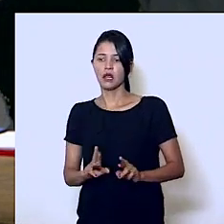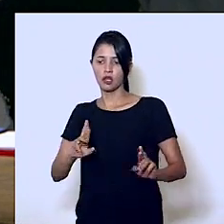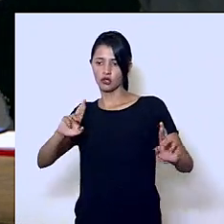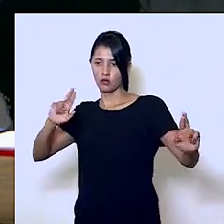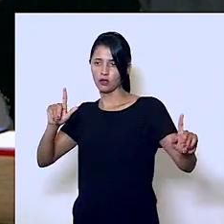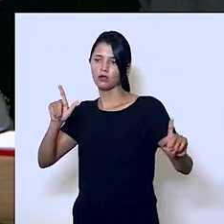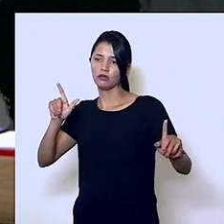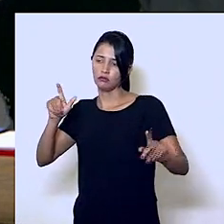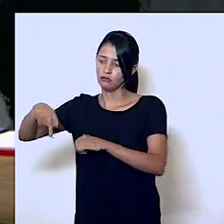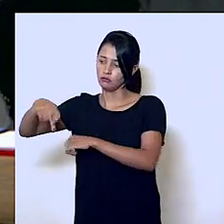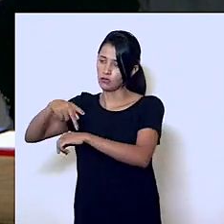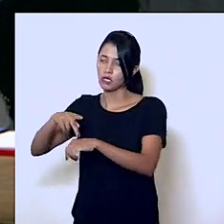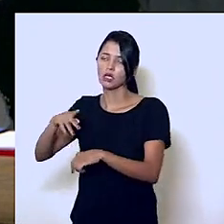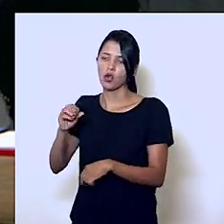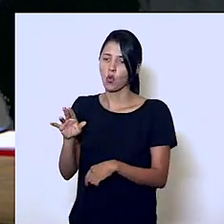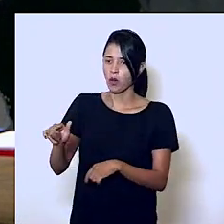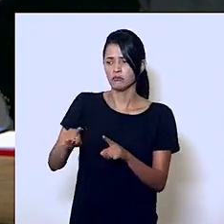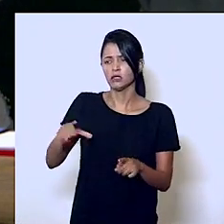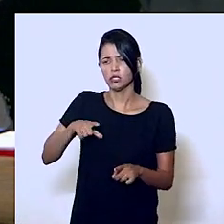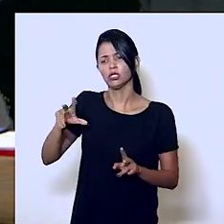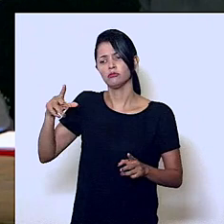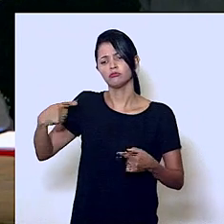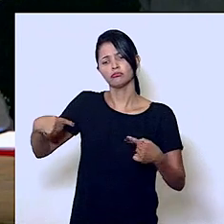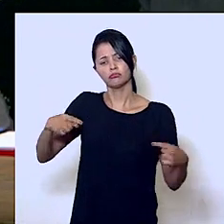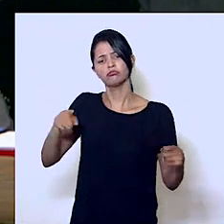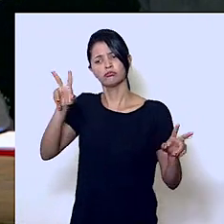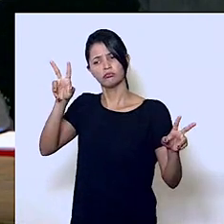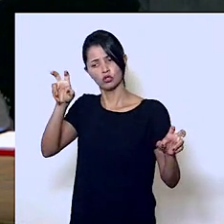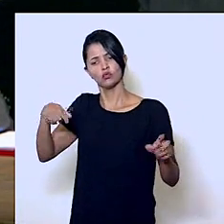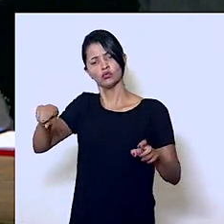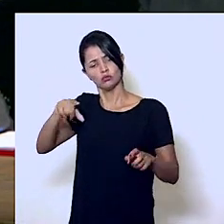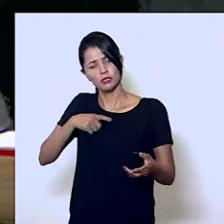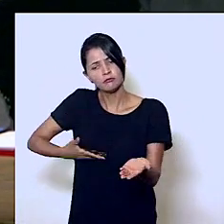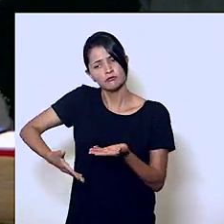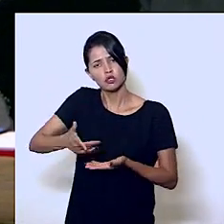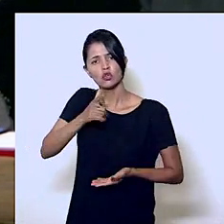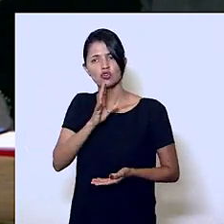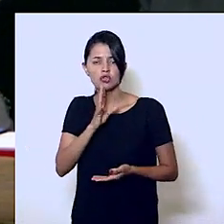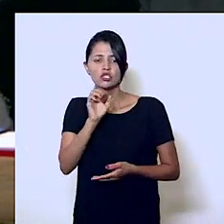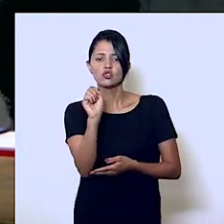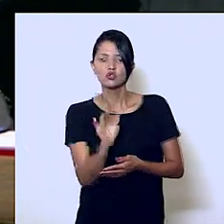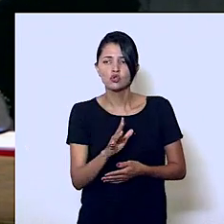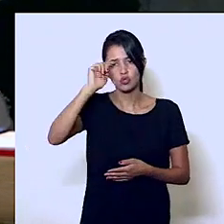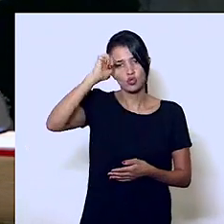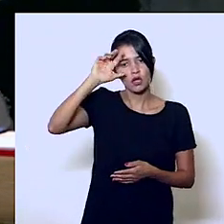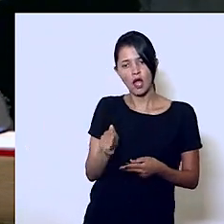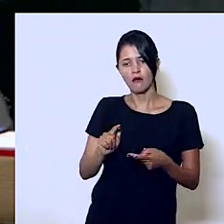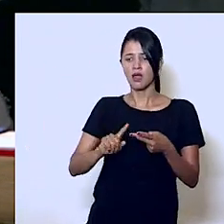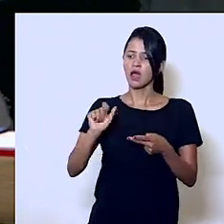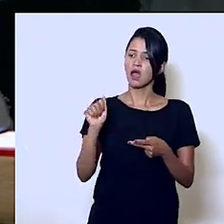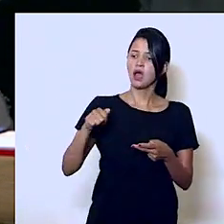mas havia assunto. Eles conheciam o sul da África, conheciam Angola, nós, enfim, nós com supermercado, ele com tropa, tudo